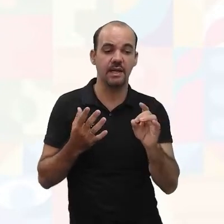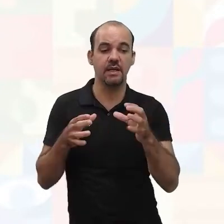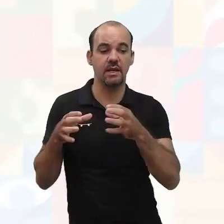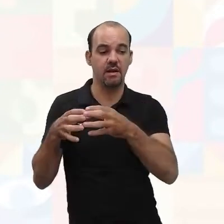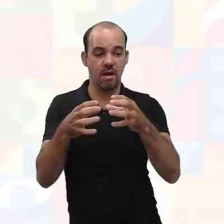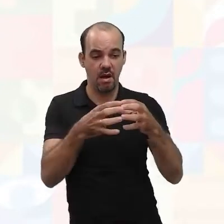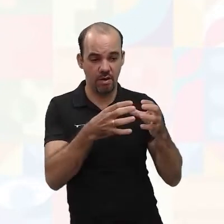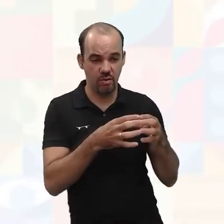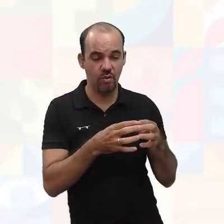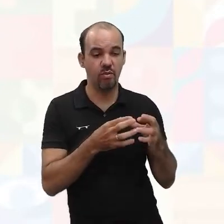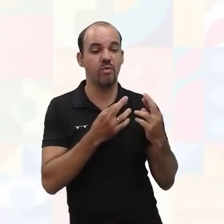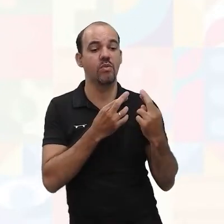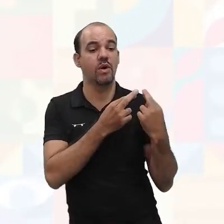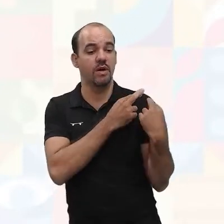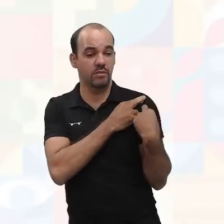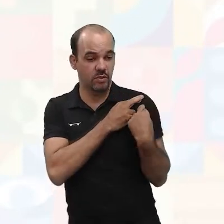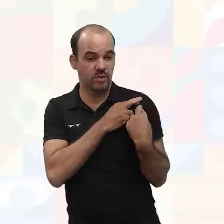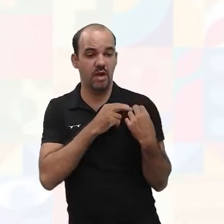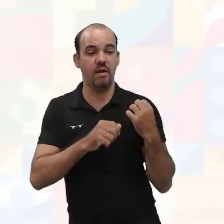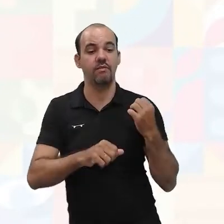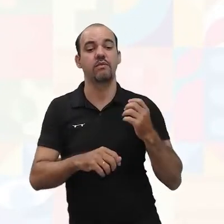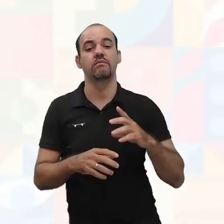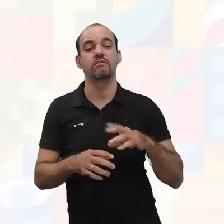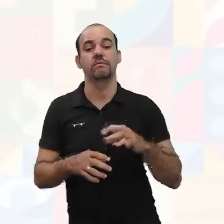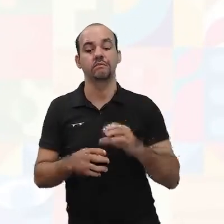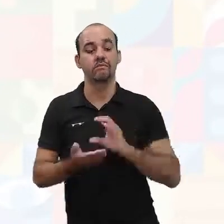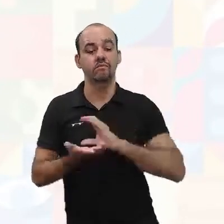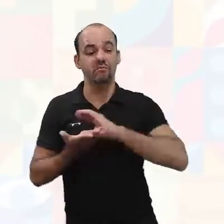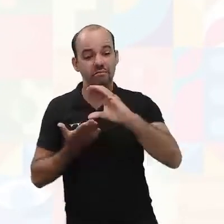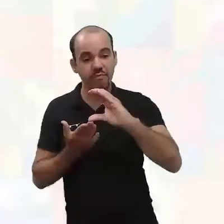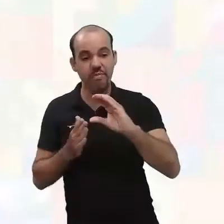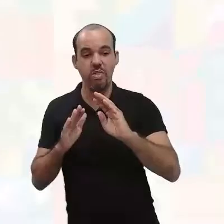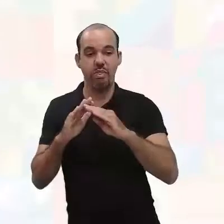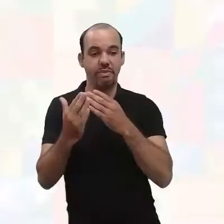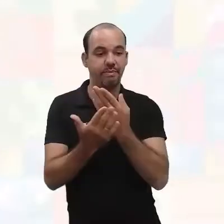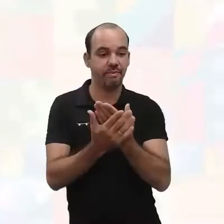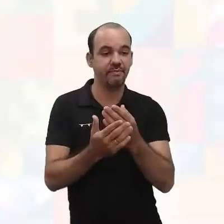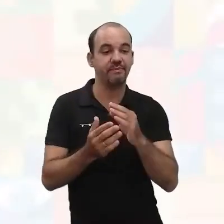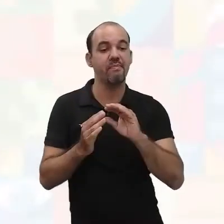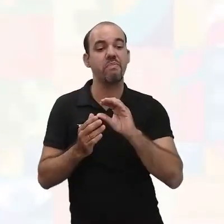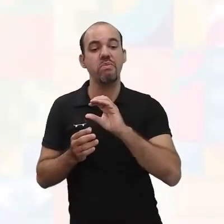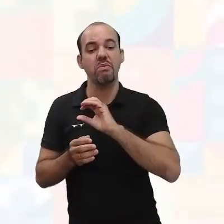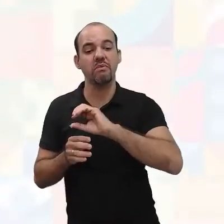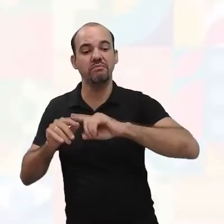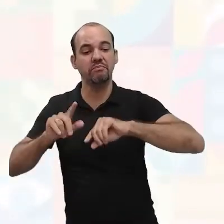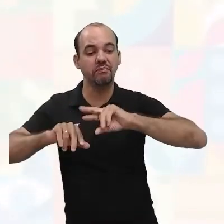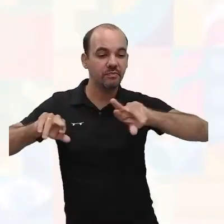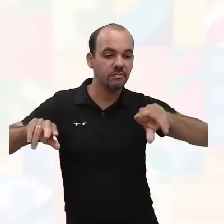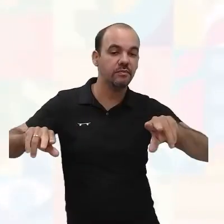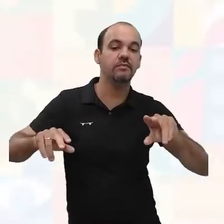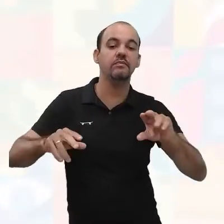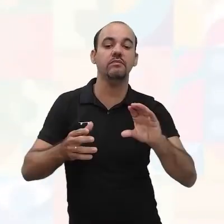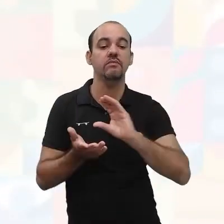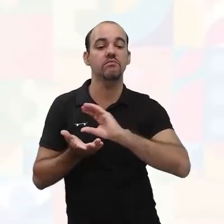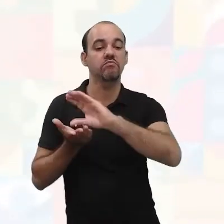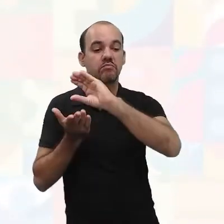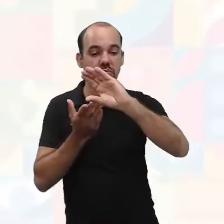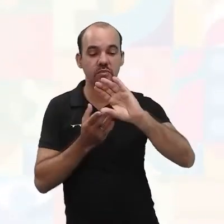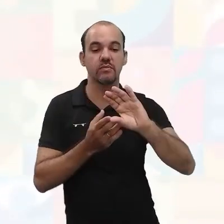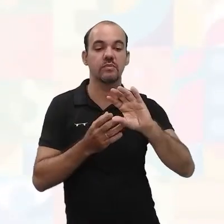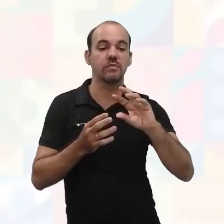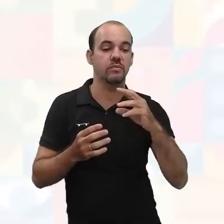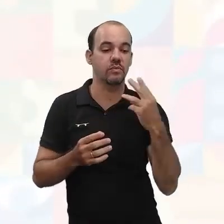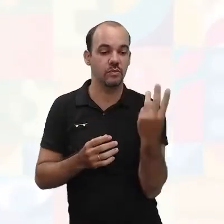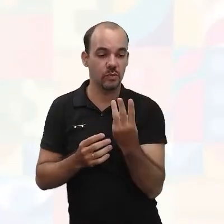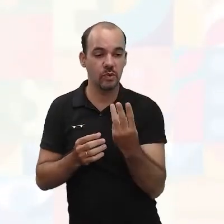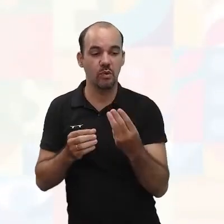ao custeio da educação, como é que ela vai custear isso, como é que um ente da federação socorre o outro, e há, claro, obviamente, um